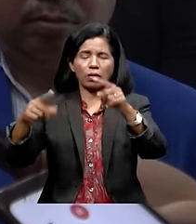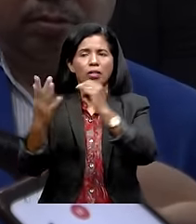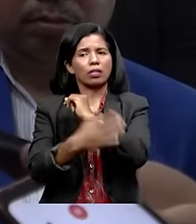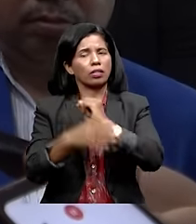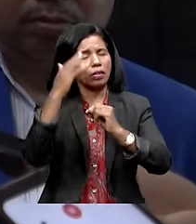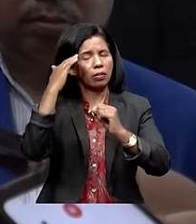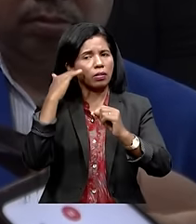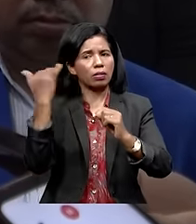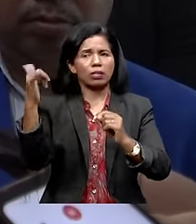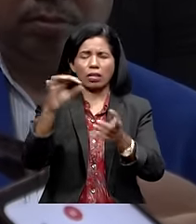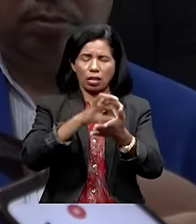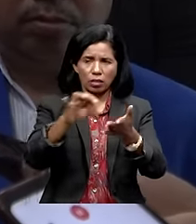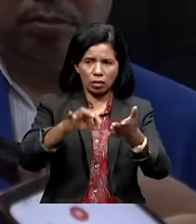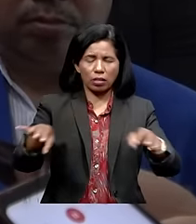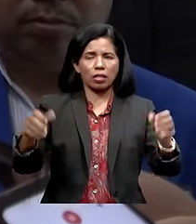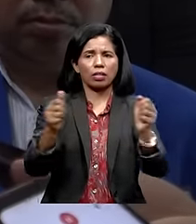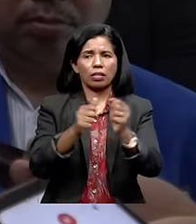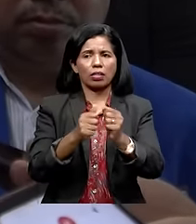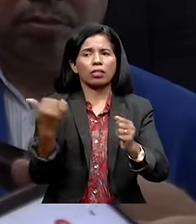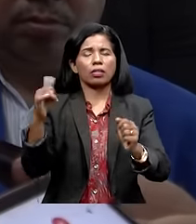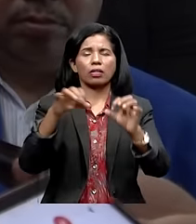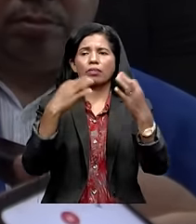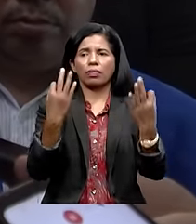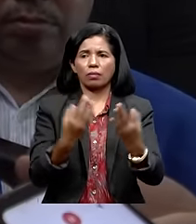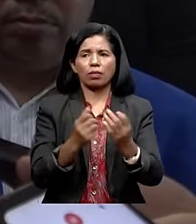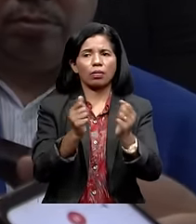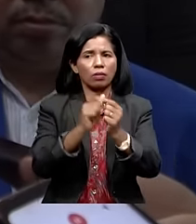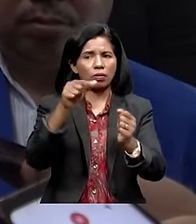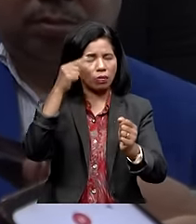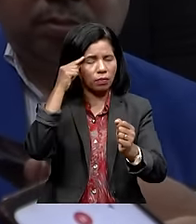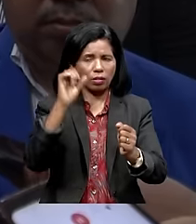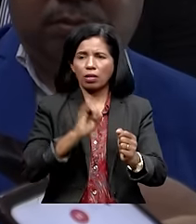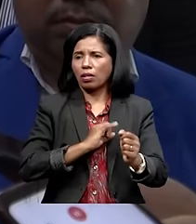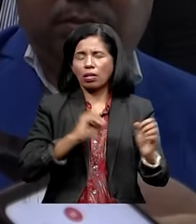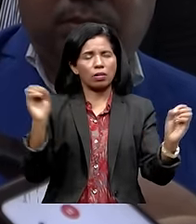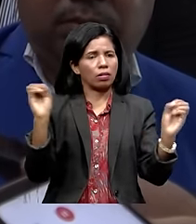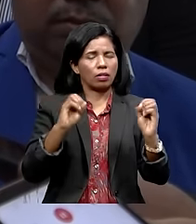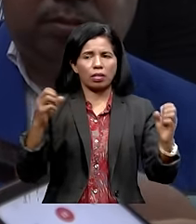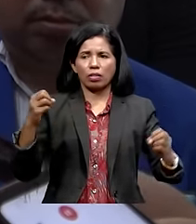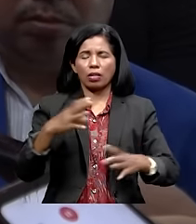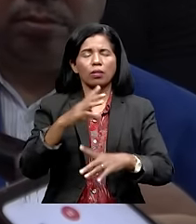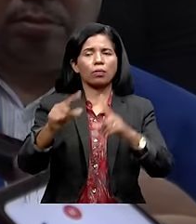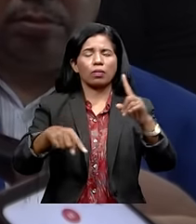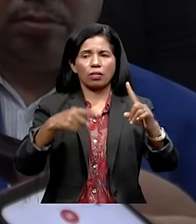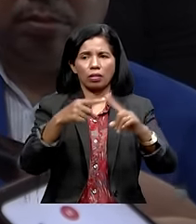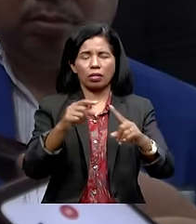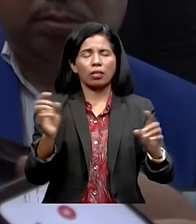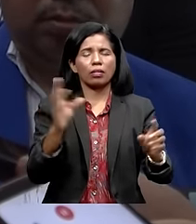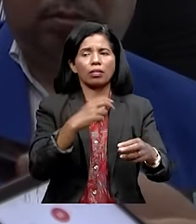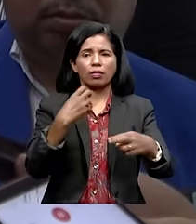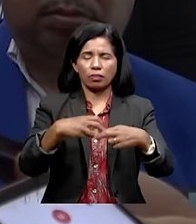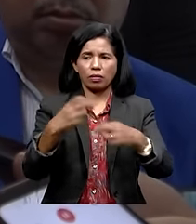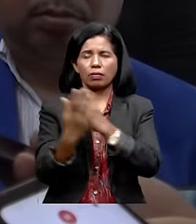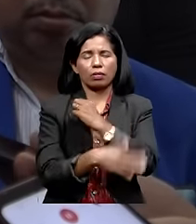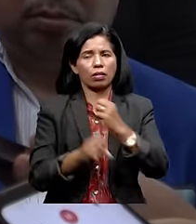sira assina acordo parte sira hor sirne familia ho governo ne be haula tau quando agua en hira sai amiasa bana saun hau